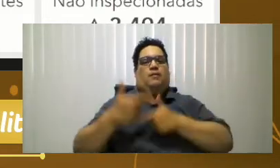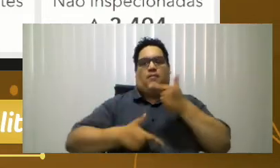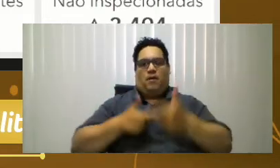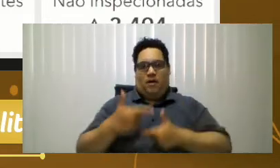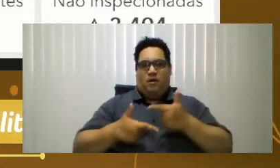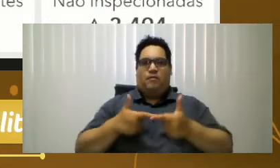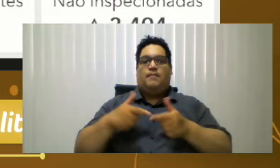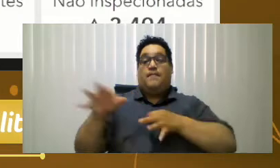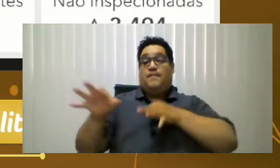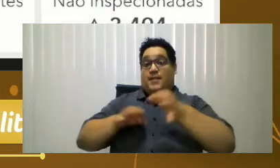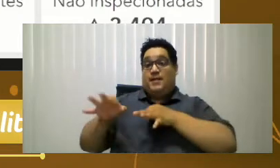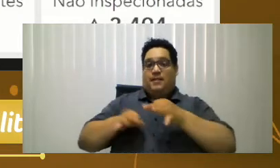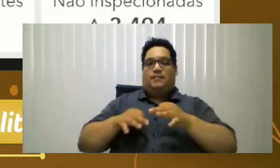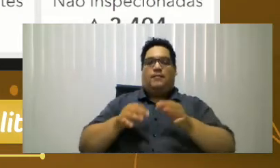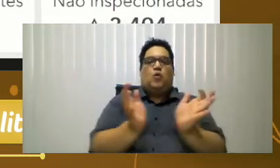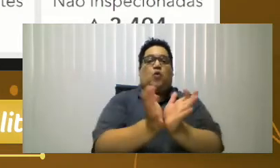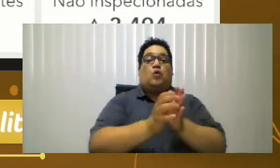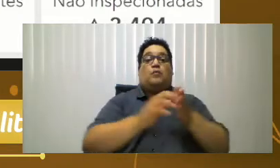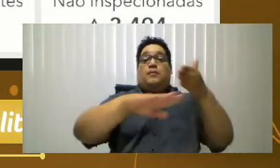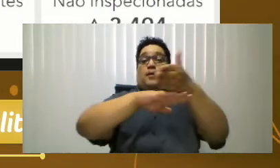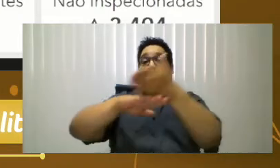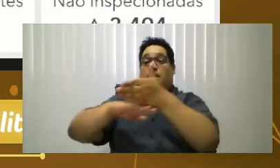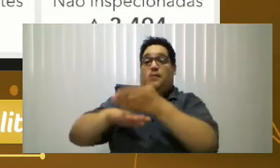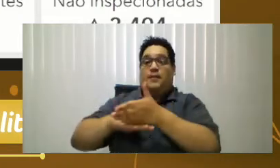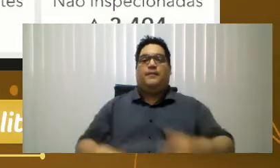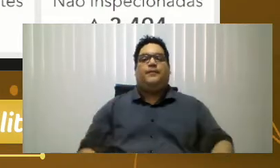o planejamento das equipes de campo.